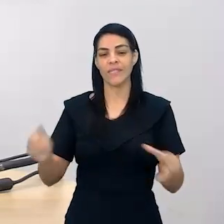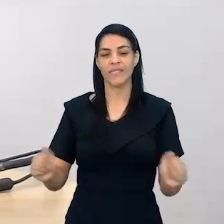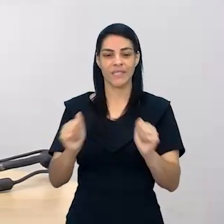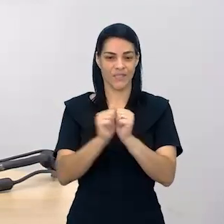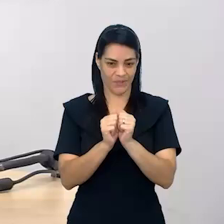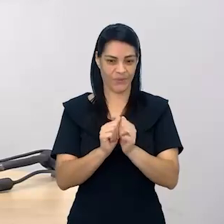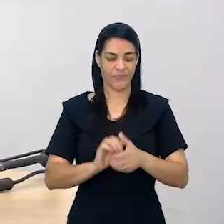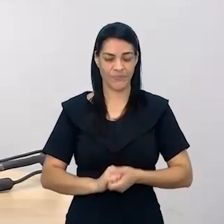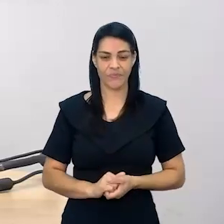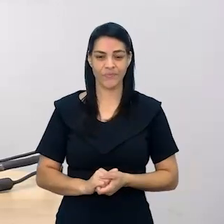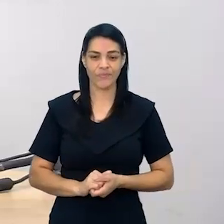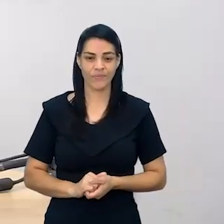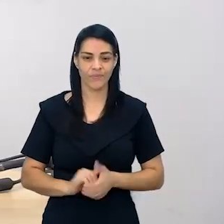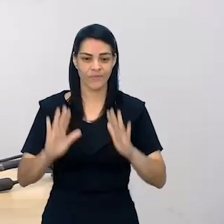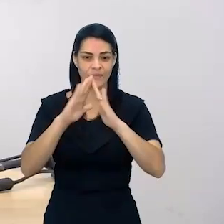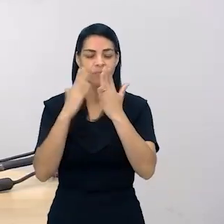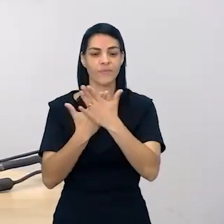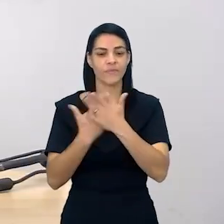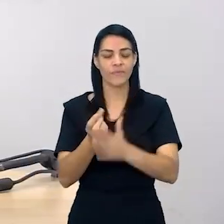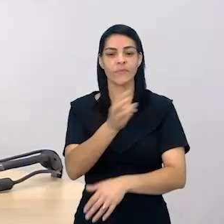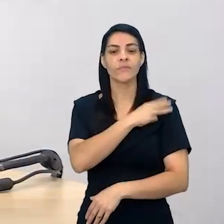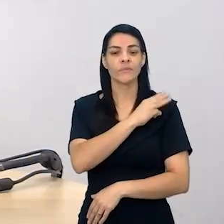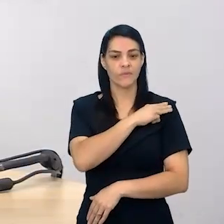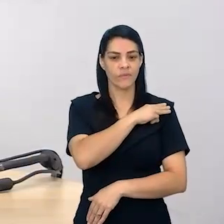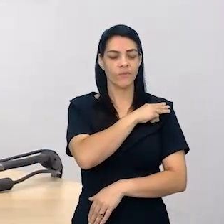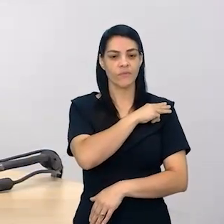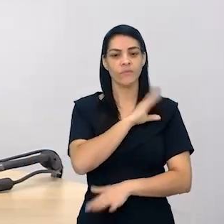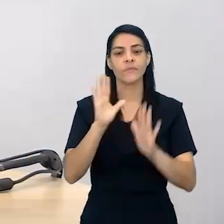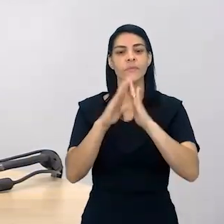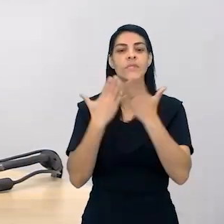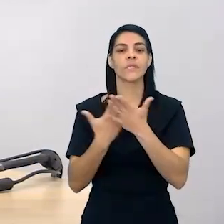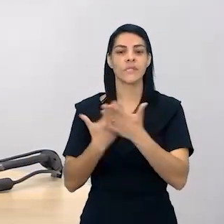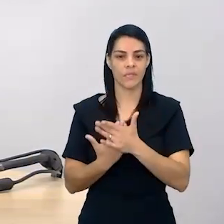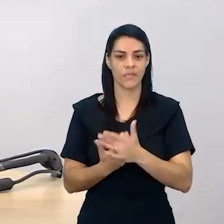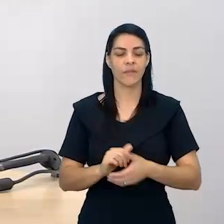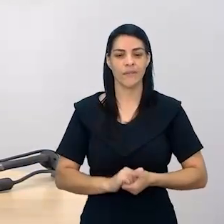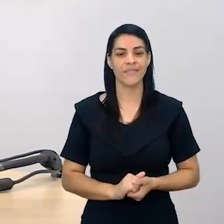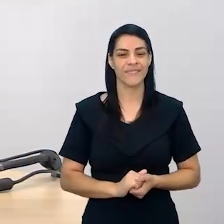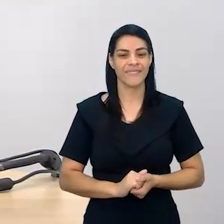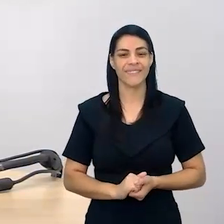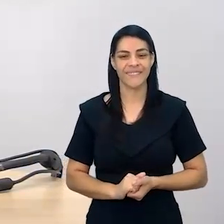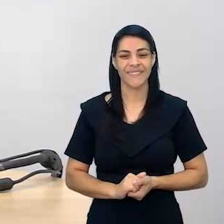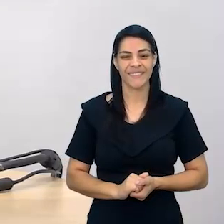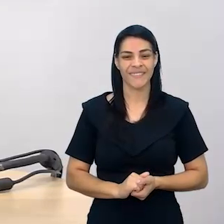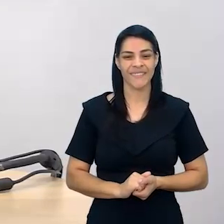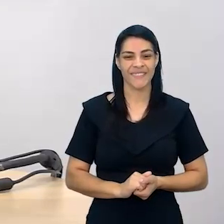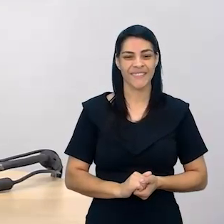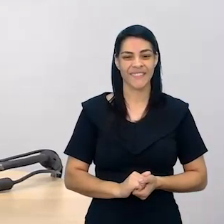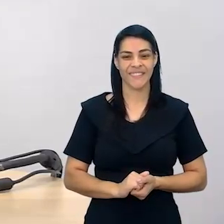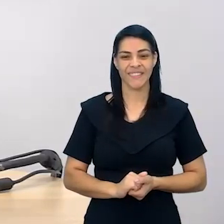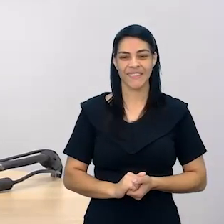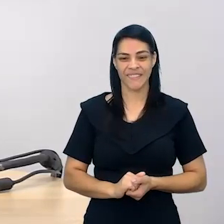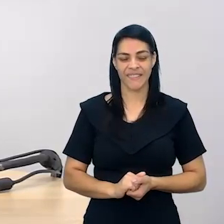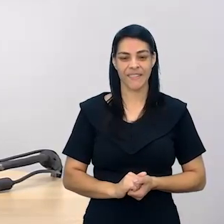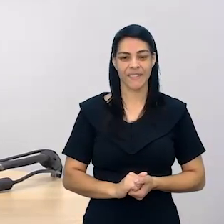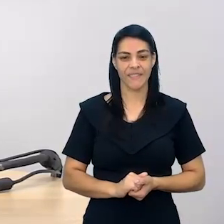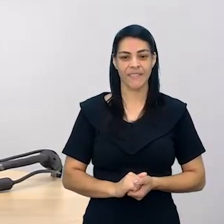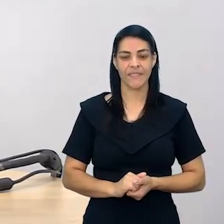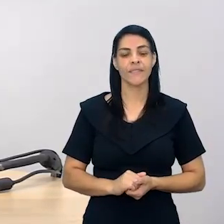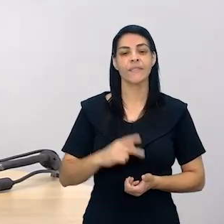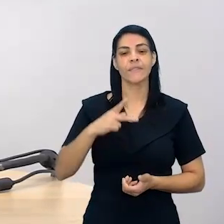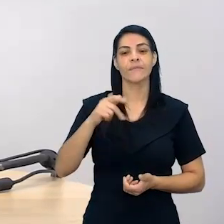gente vai pegar hipoteticamente é muito cola de ensino médio e uma escola de anos finais Espero que dê tempo e o painel também